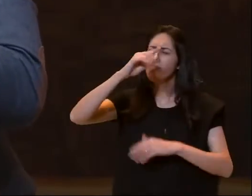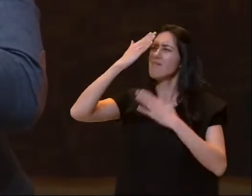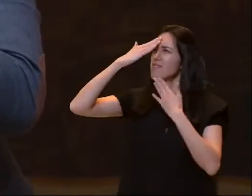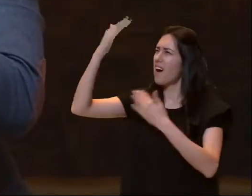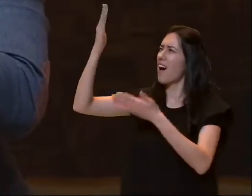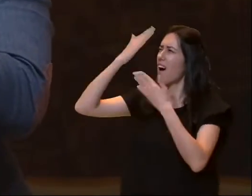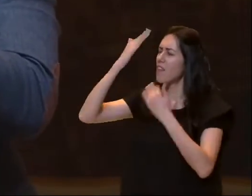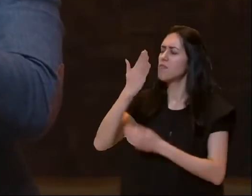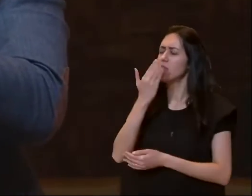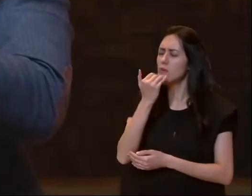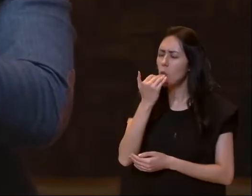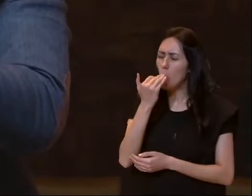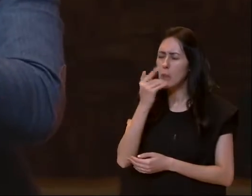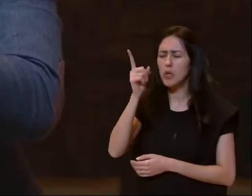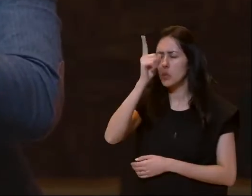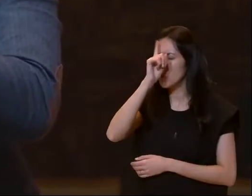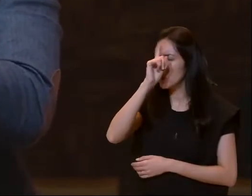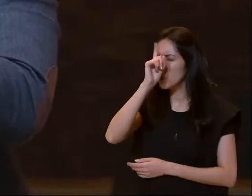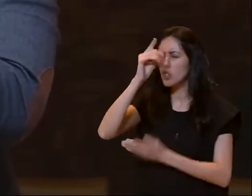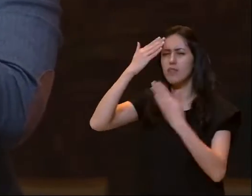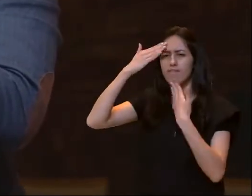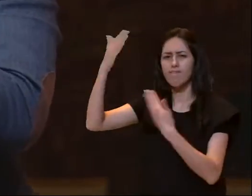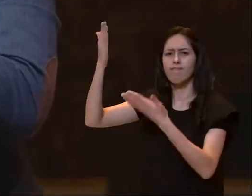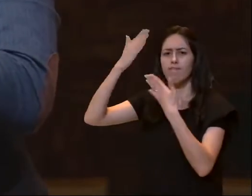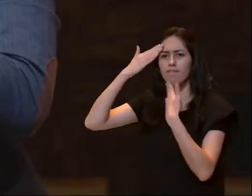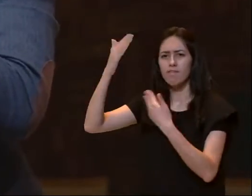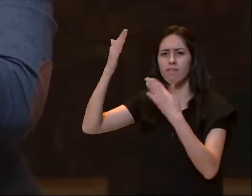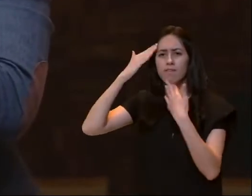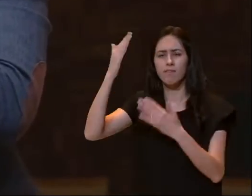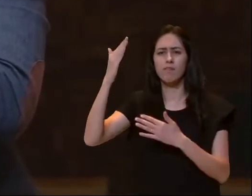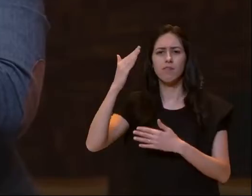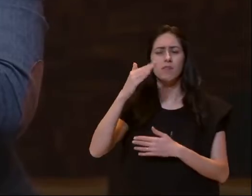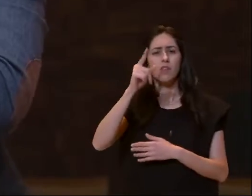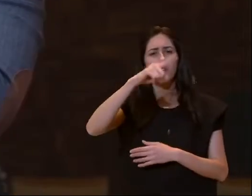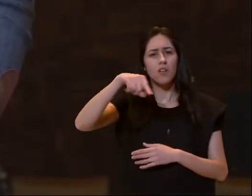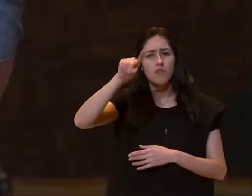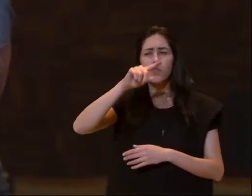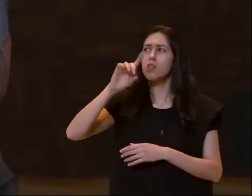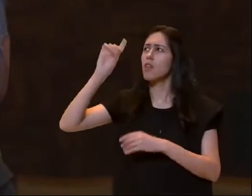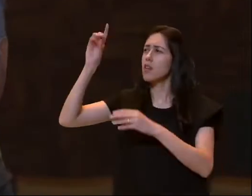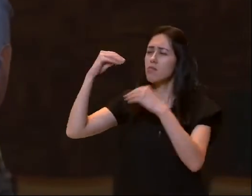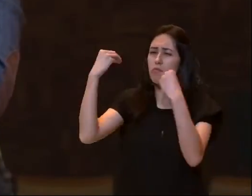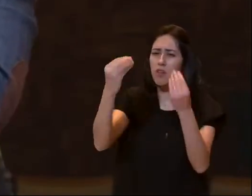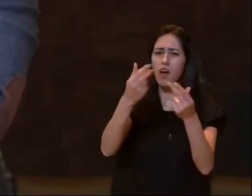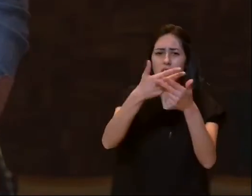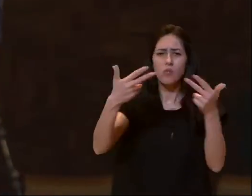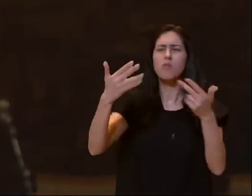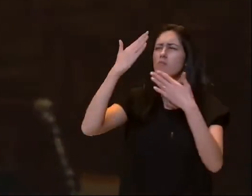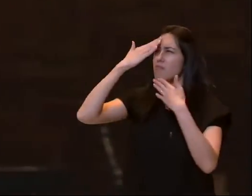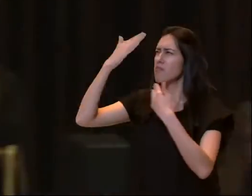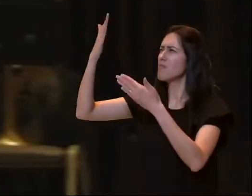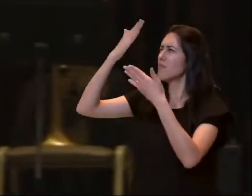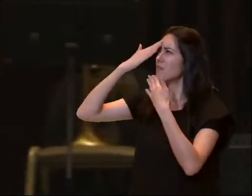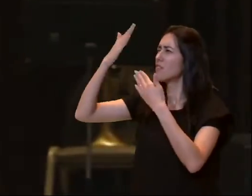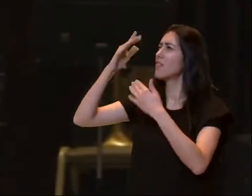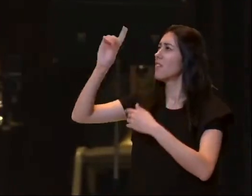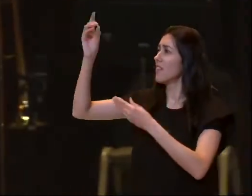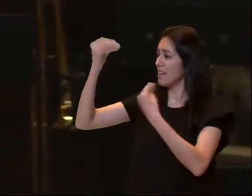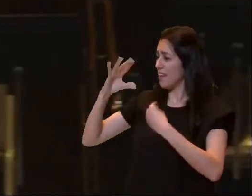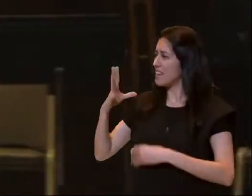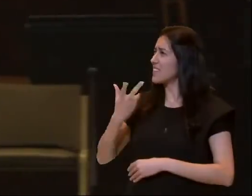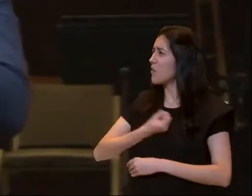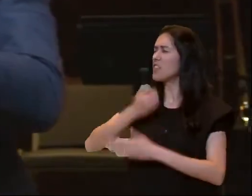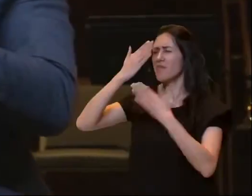pelo pão de cada dia. Agradeça por aquilo que Deus te deu. Agradeça pela tua salvação. Você sabe orar,